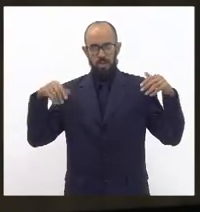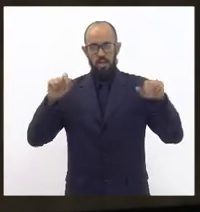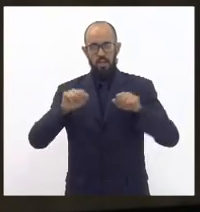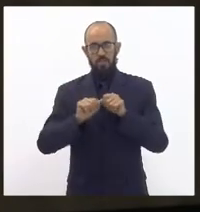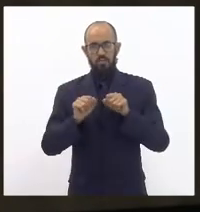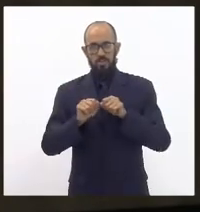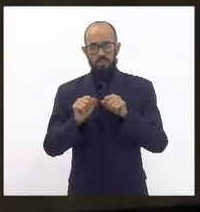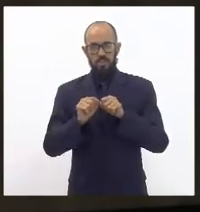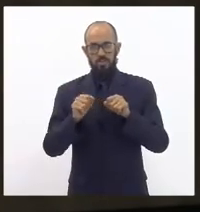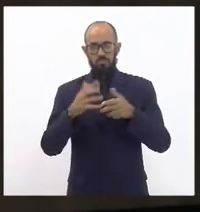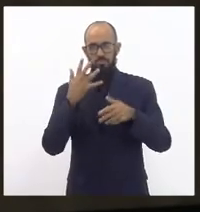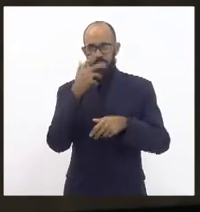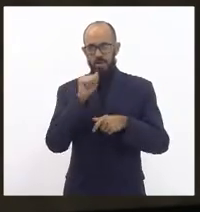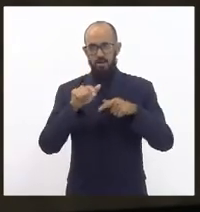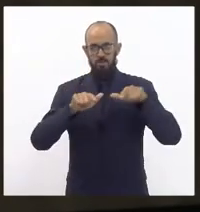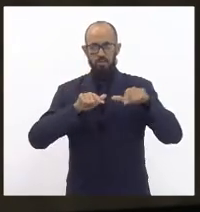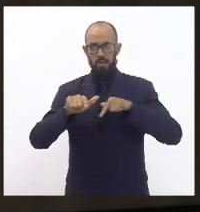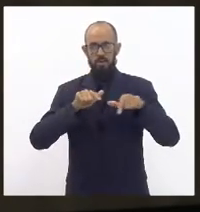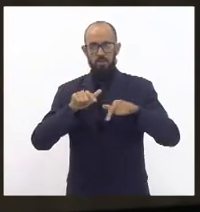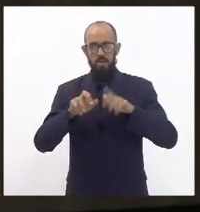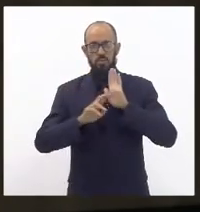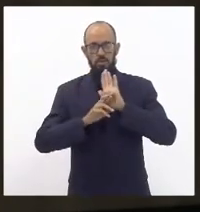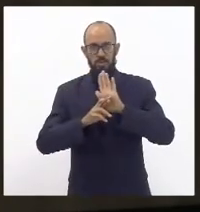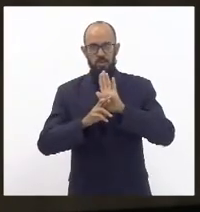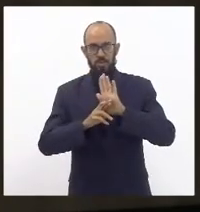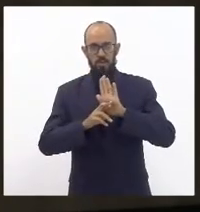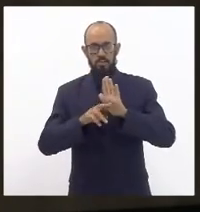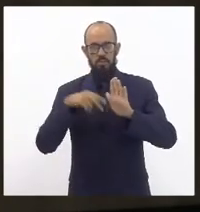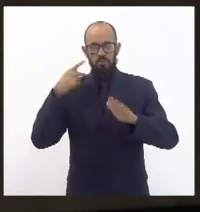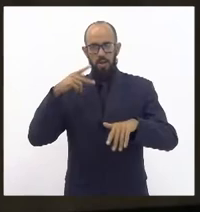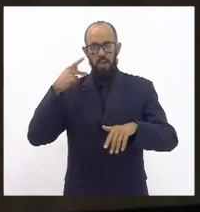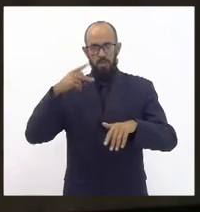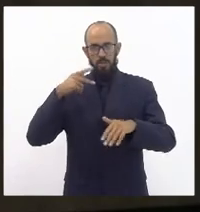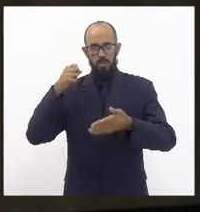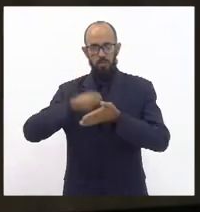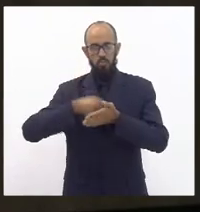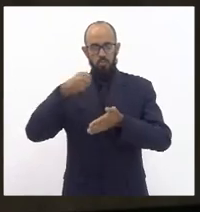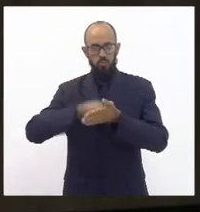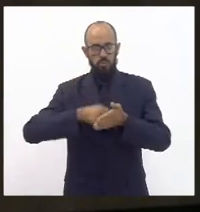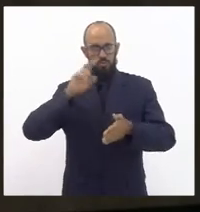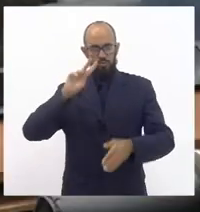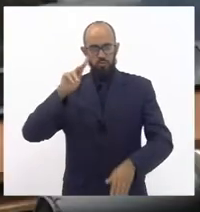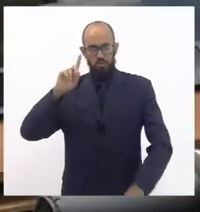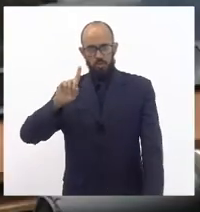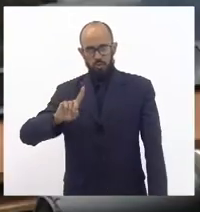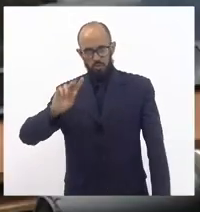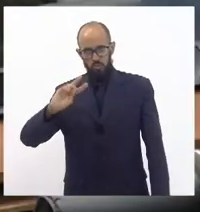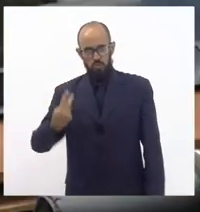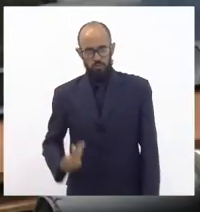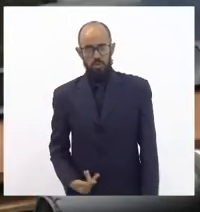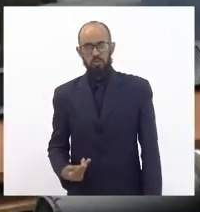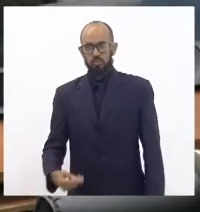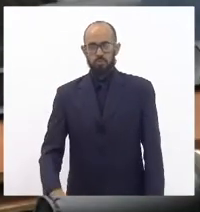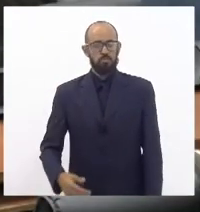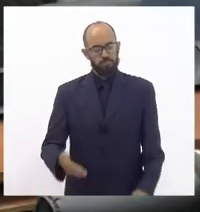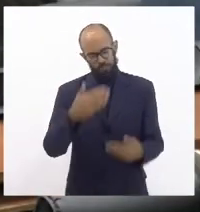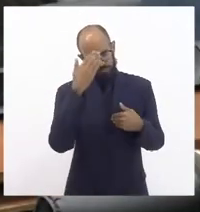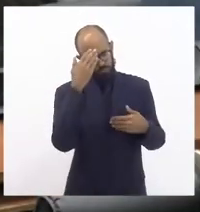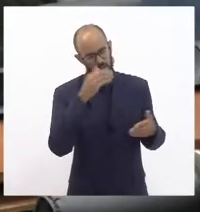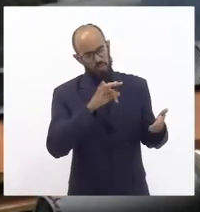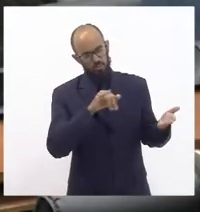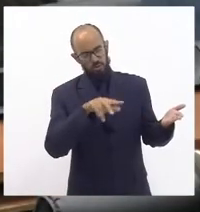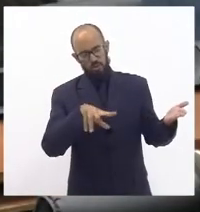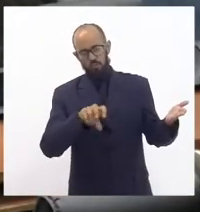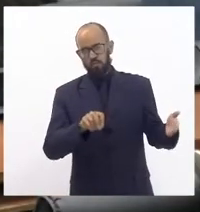fazendo o belíssimo trabalho de representação parlamentar que ela tem feito de Luta pelos Direitos Humanos obrigado a deputado Flávio